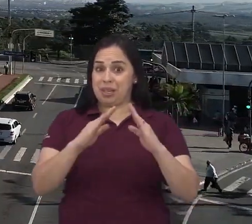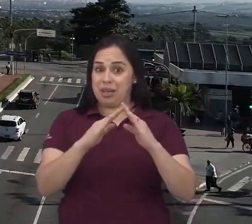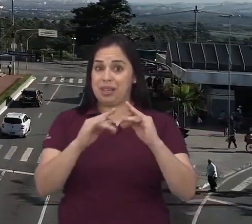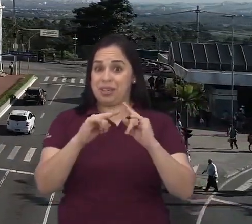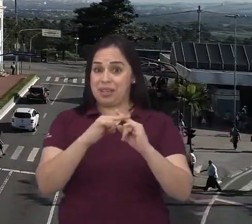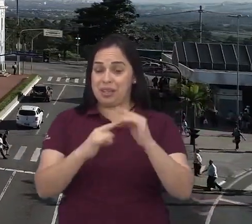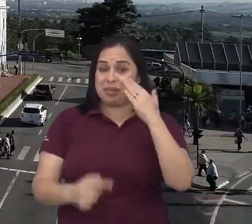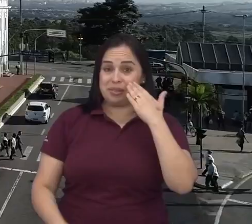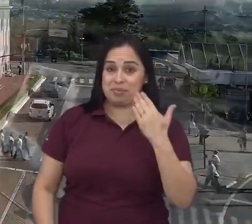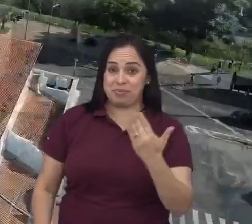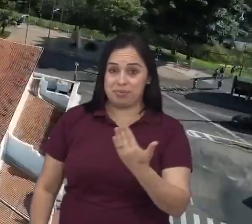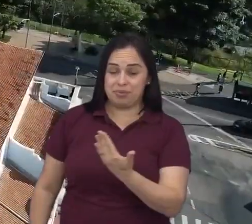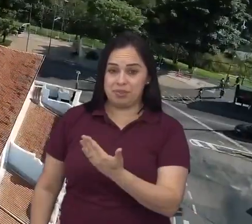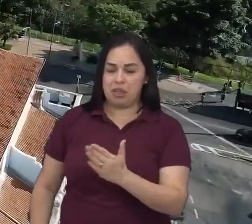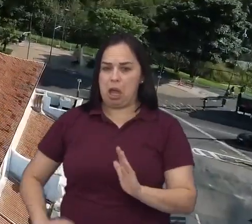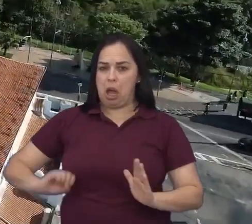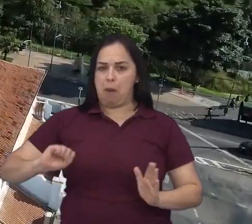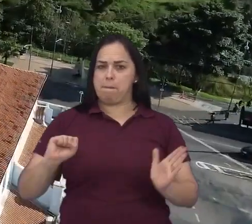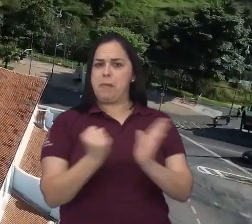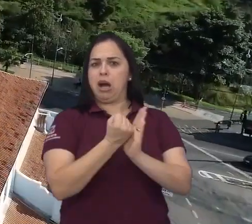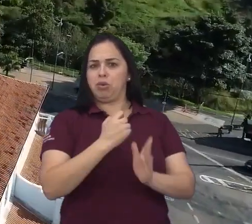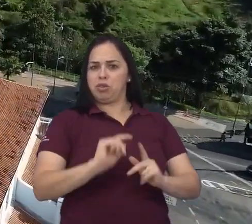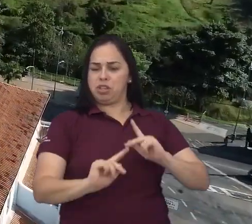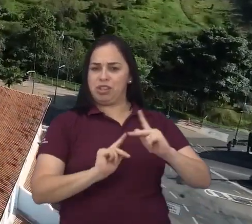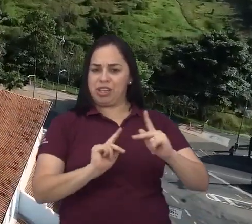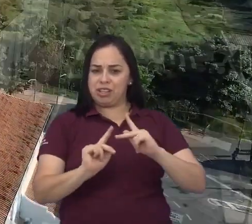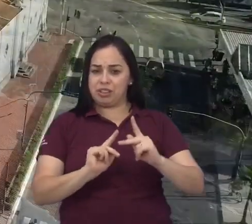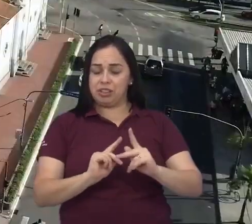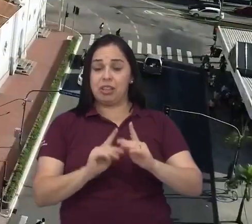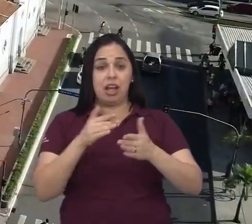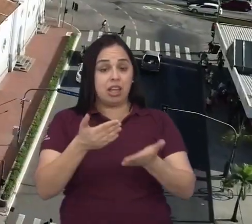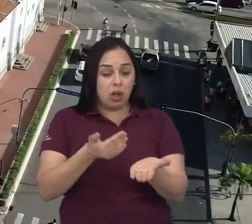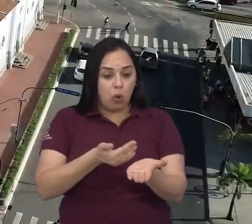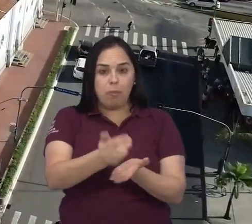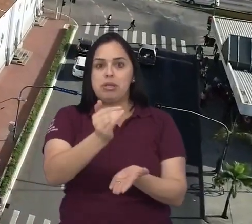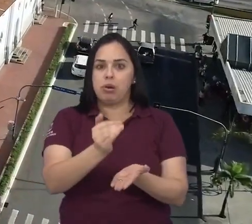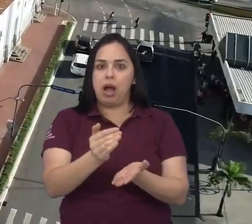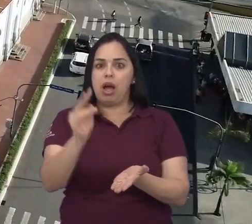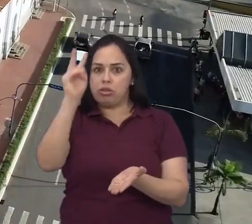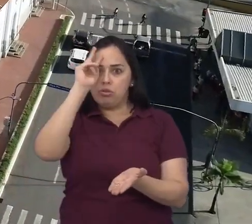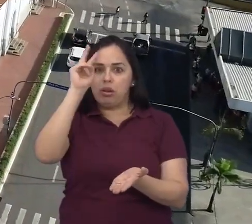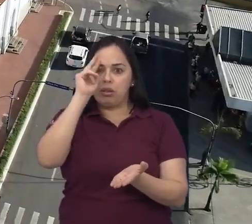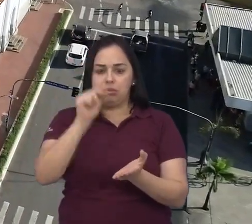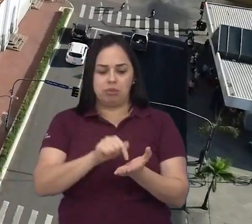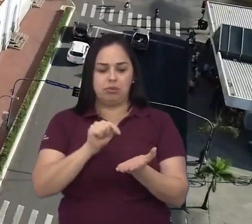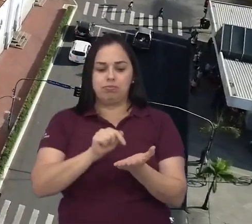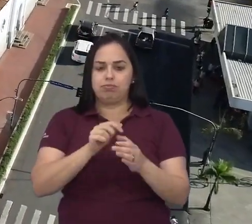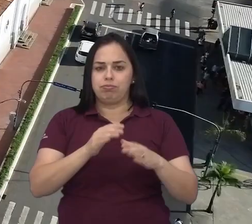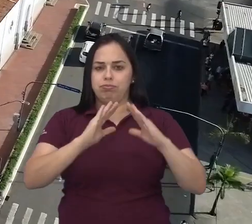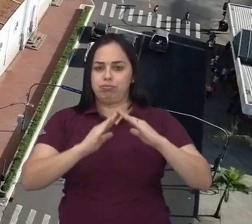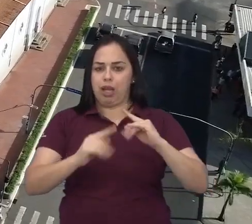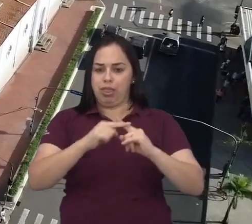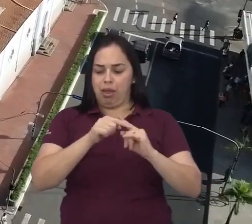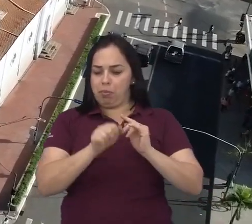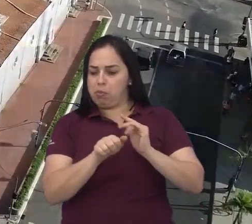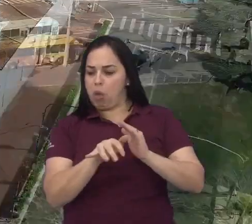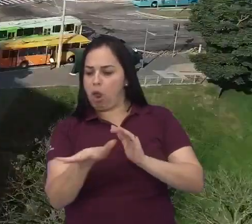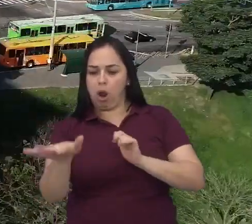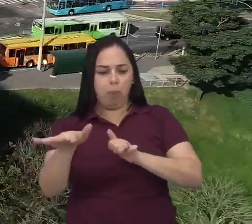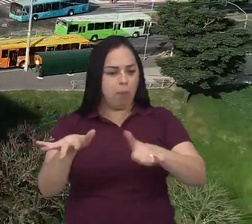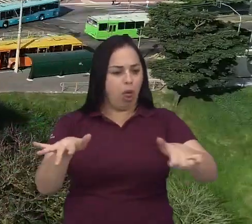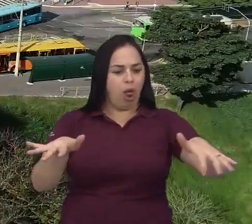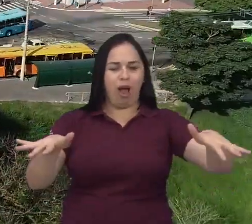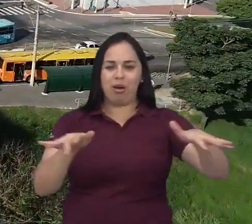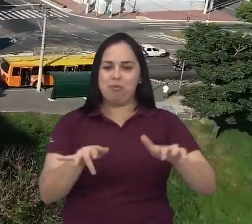Essa é a Igreja Matriz, Marco Zero de São José dos Campos. Foi aqui onde tudo começou, onde a cidade se estabeleceu.